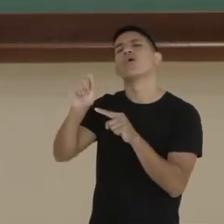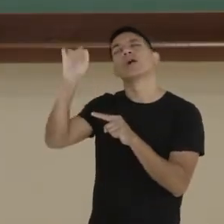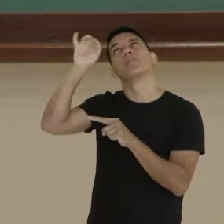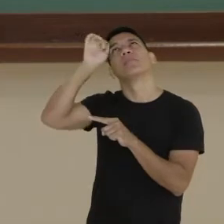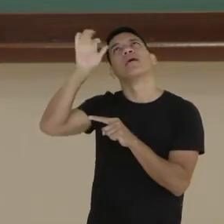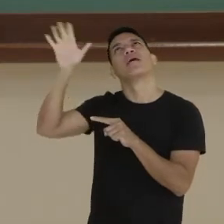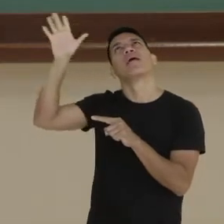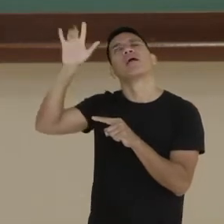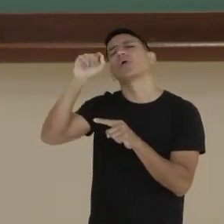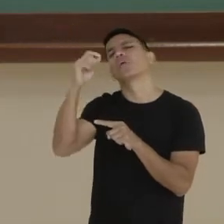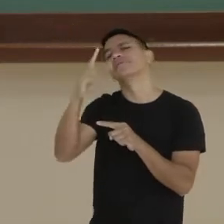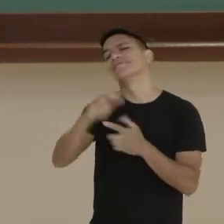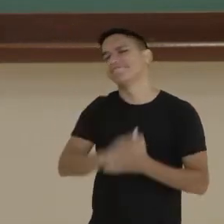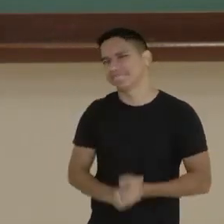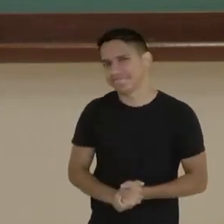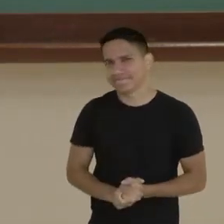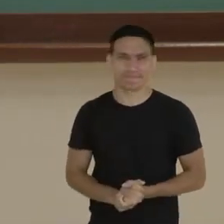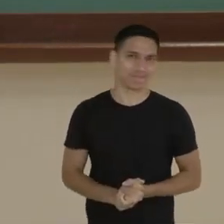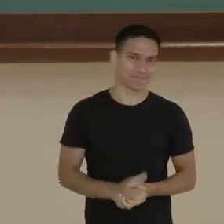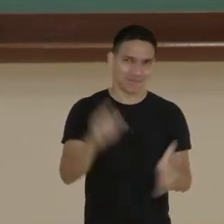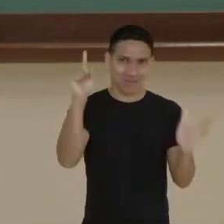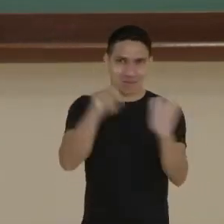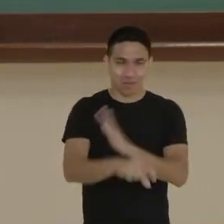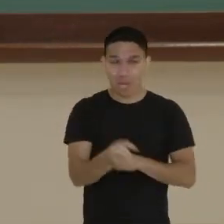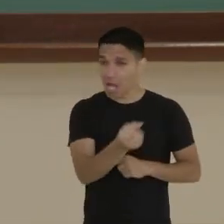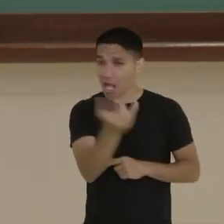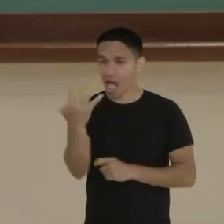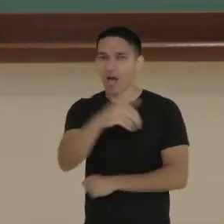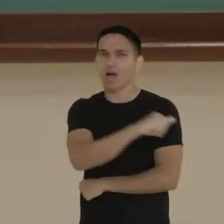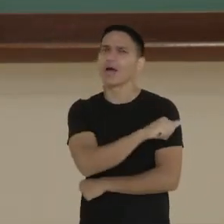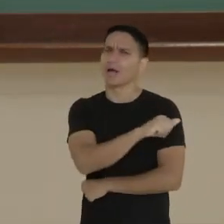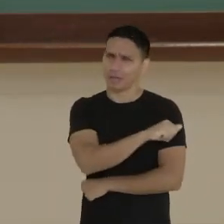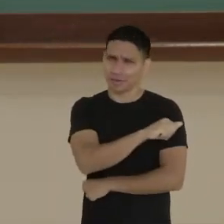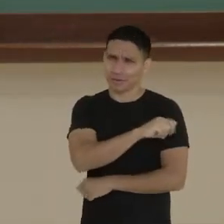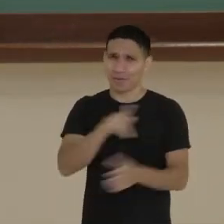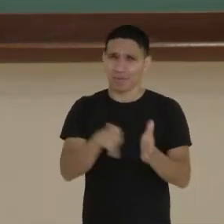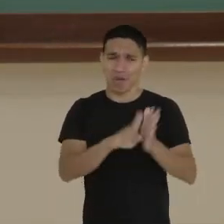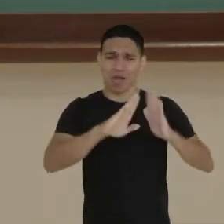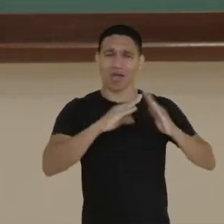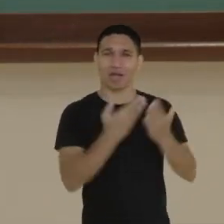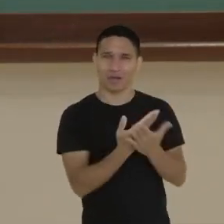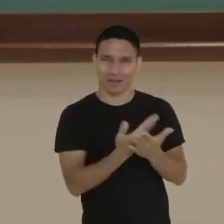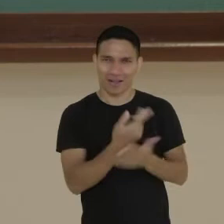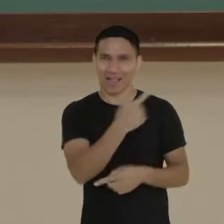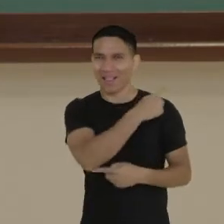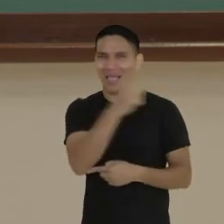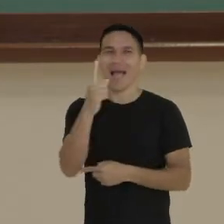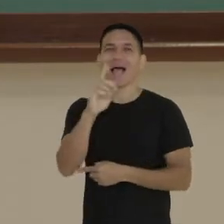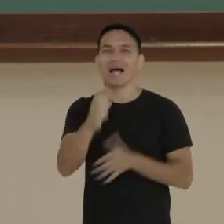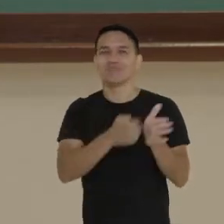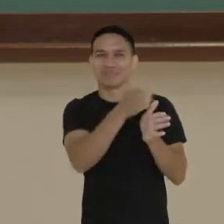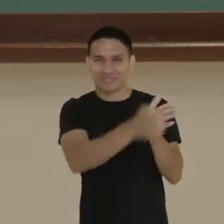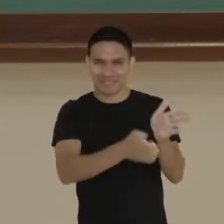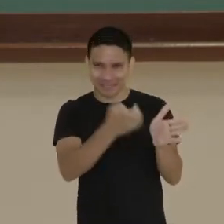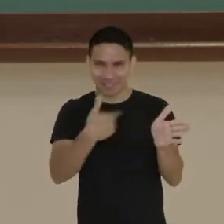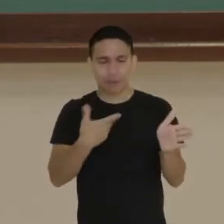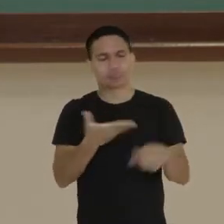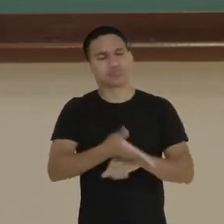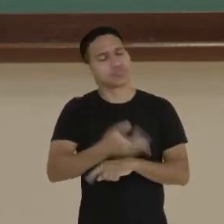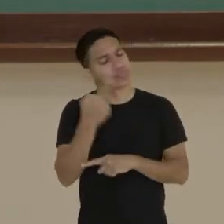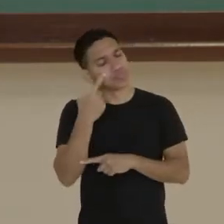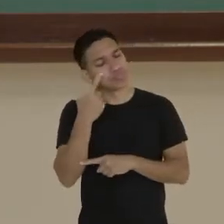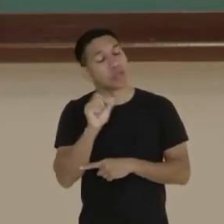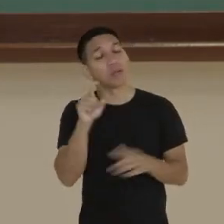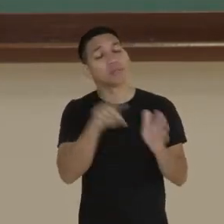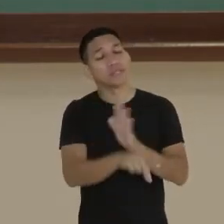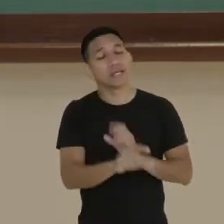vocês? Eu fiz essa pergunta para alguns alunos da minha escola lá de Paranaguá e a primeira coisa que vem na